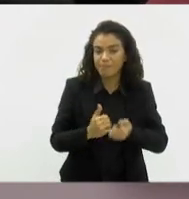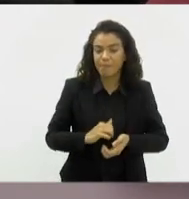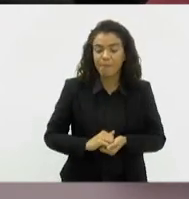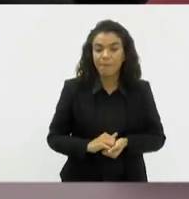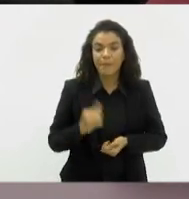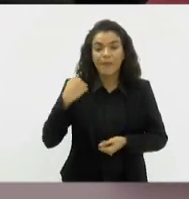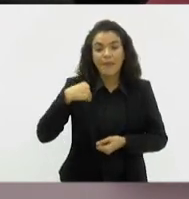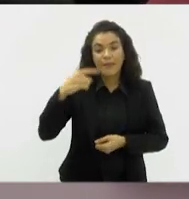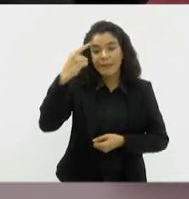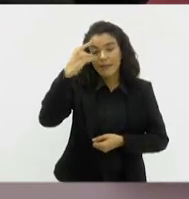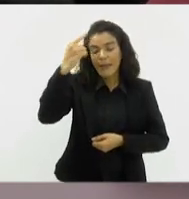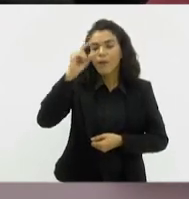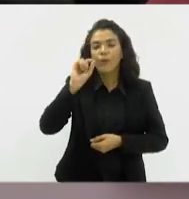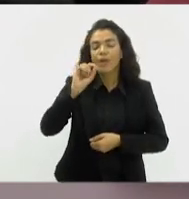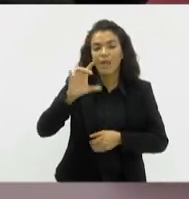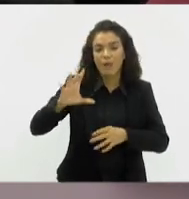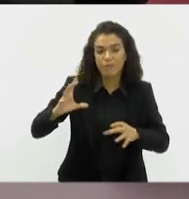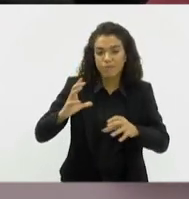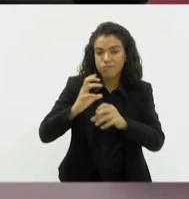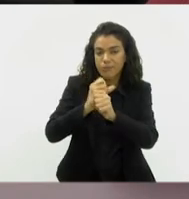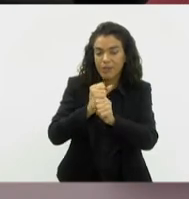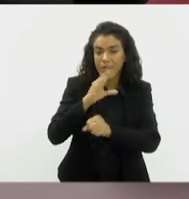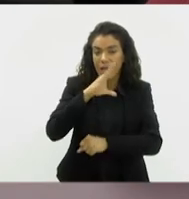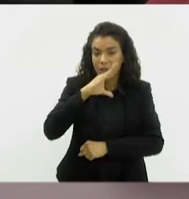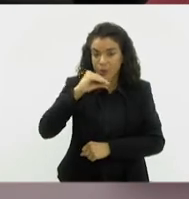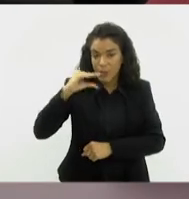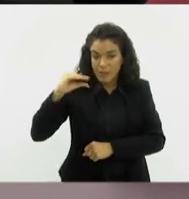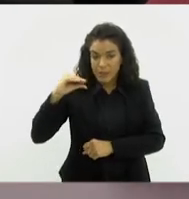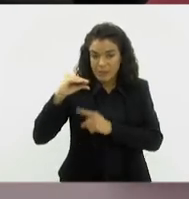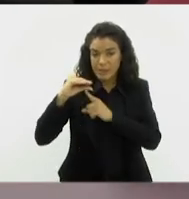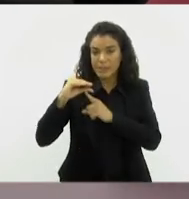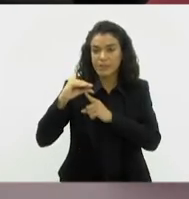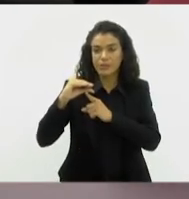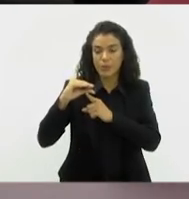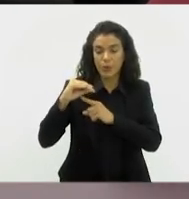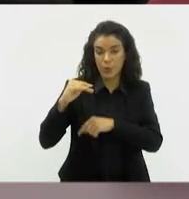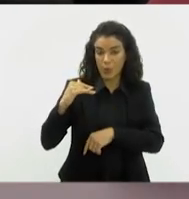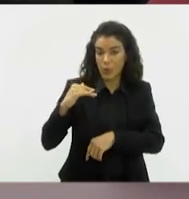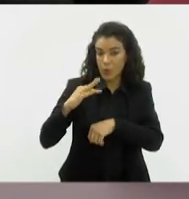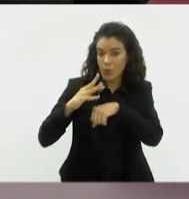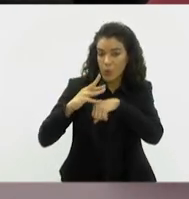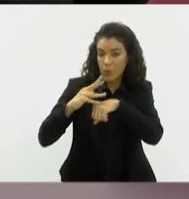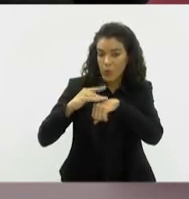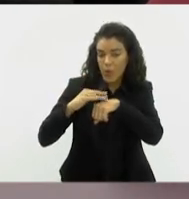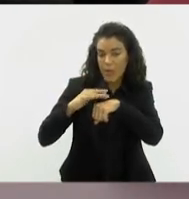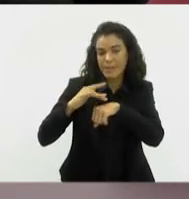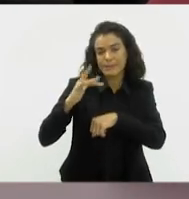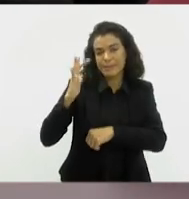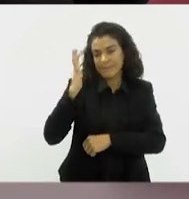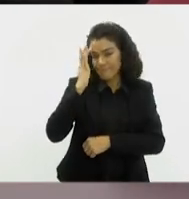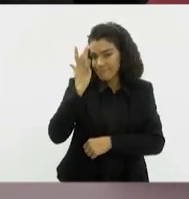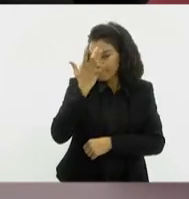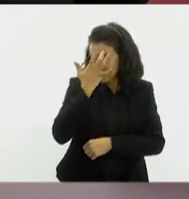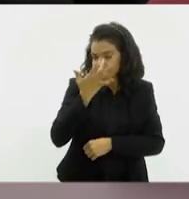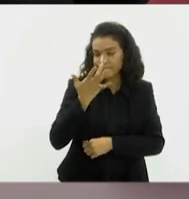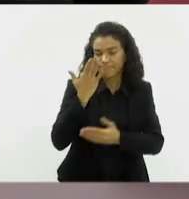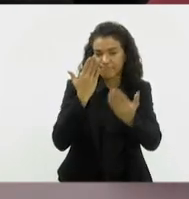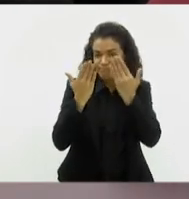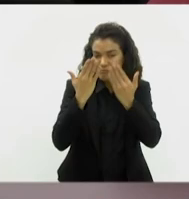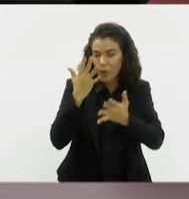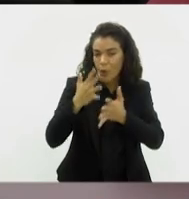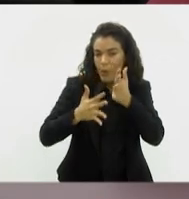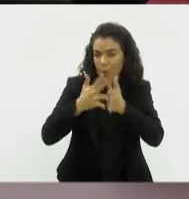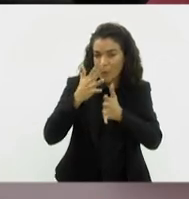o número de adolescentes com problemas de doença mental, com comprometimento mental,